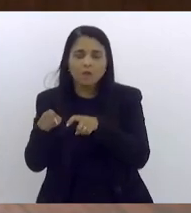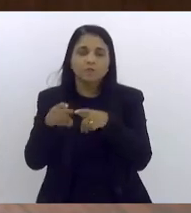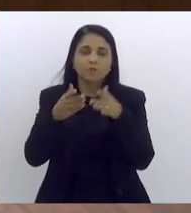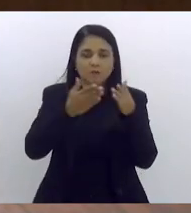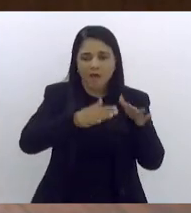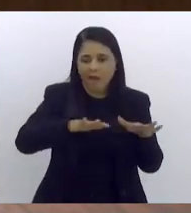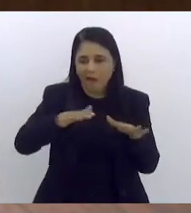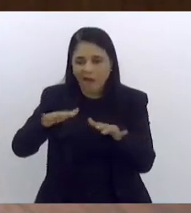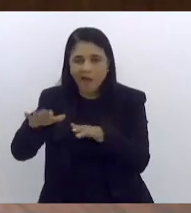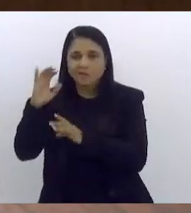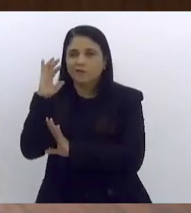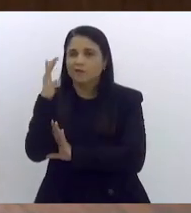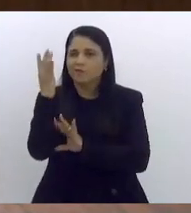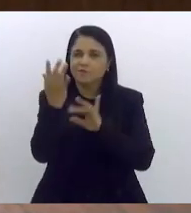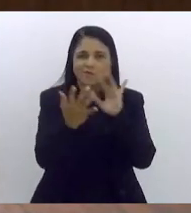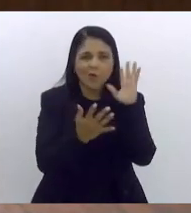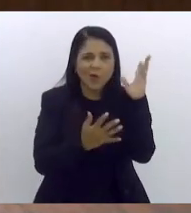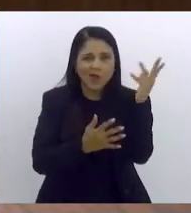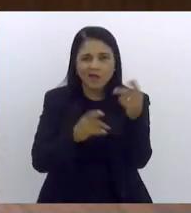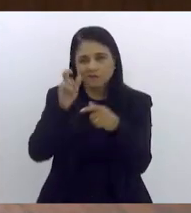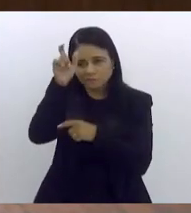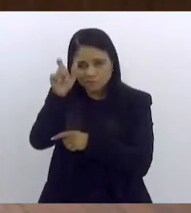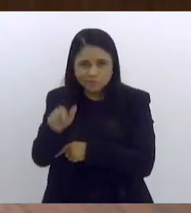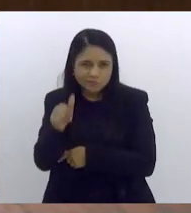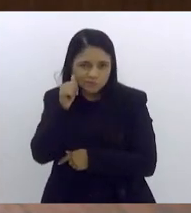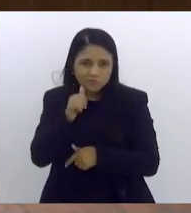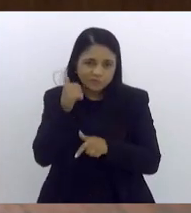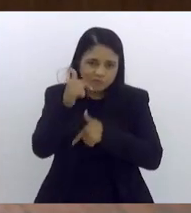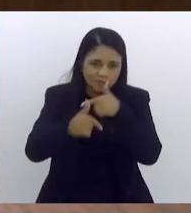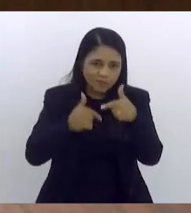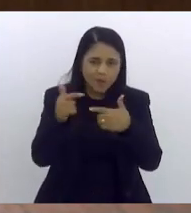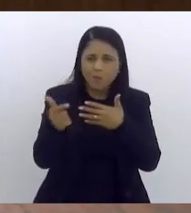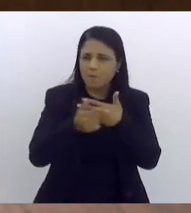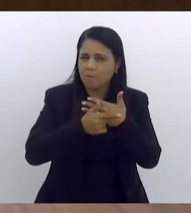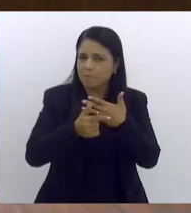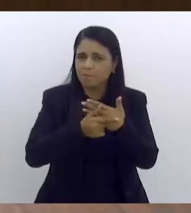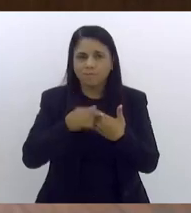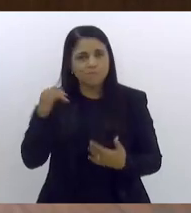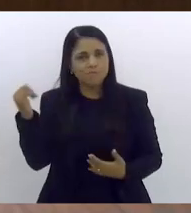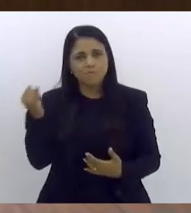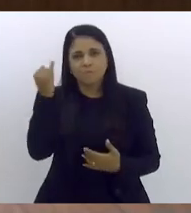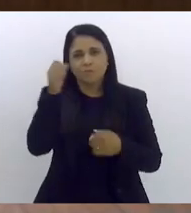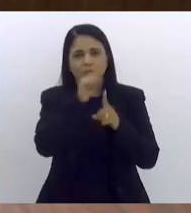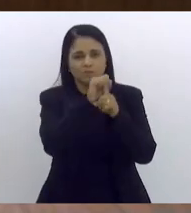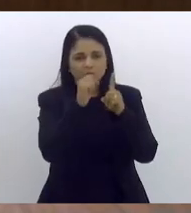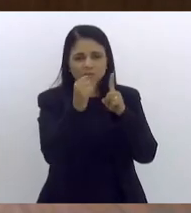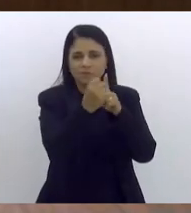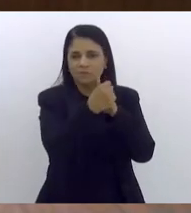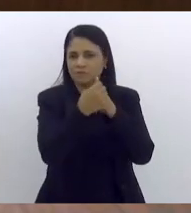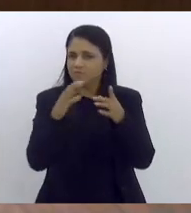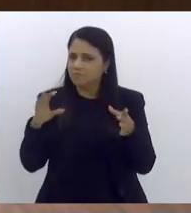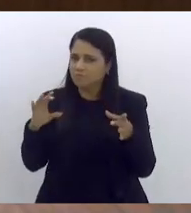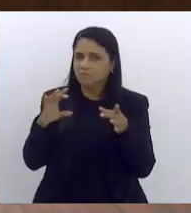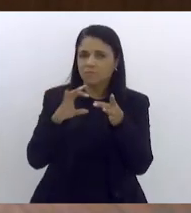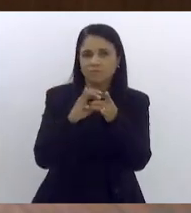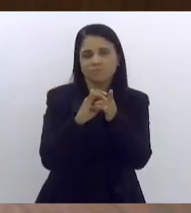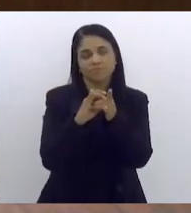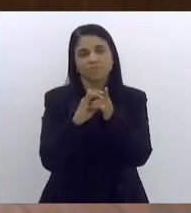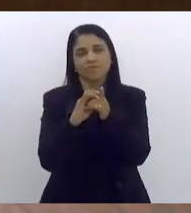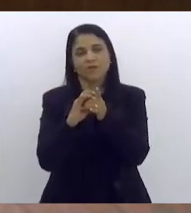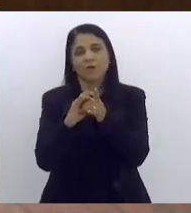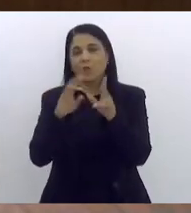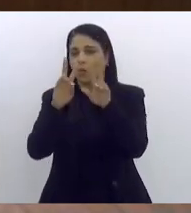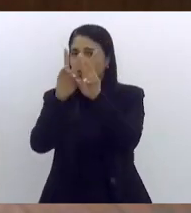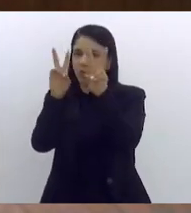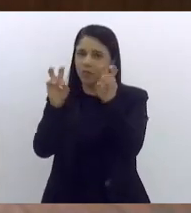das florestas, têm um papel muito importante com a sociedade em geral, principalmente que é o